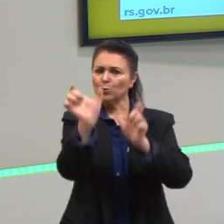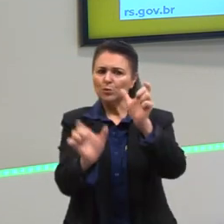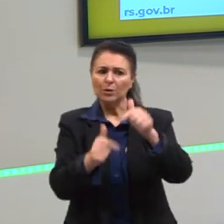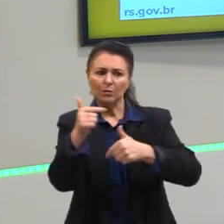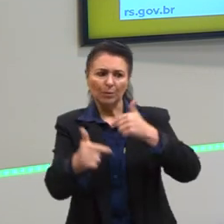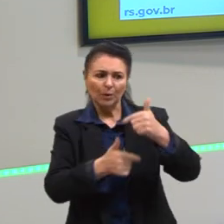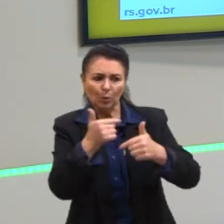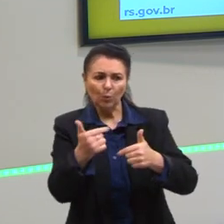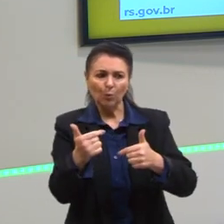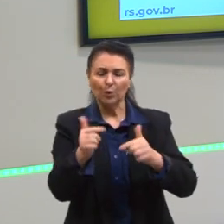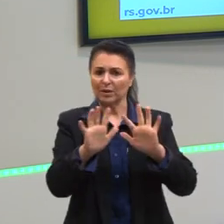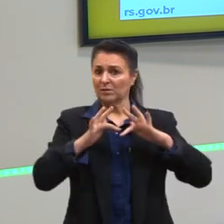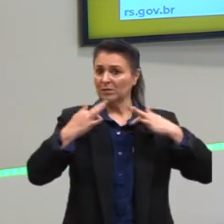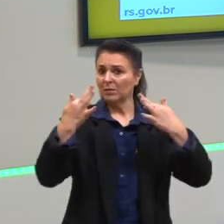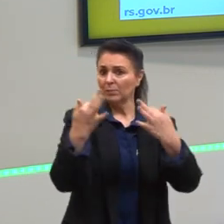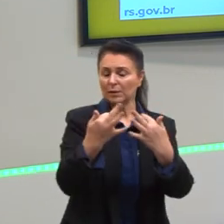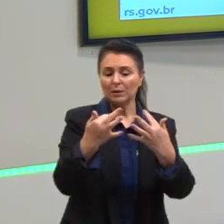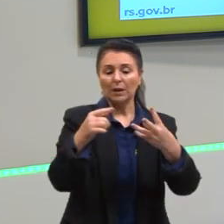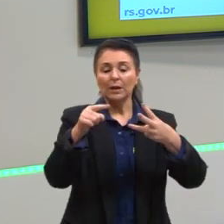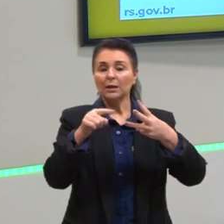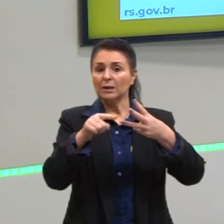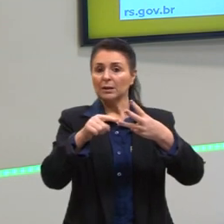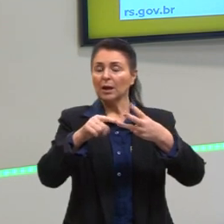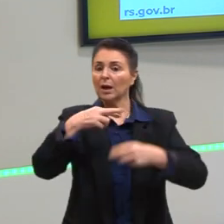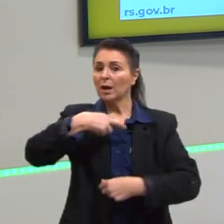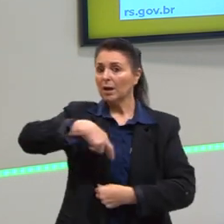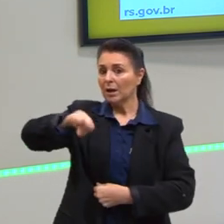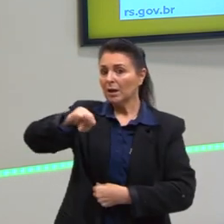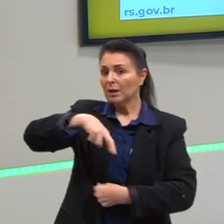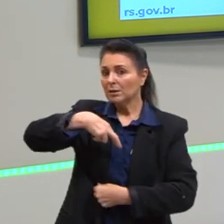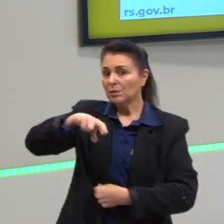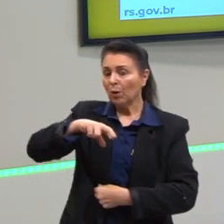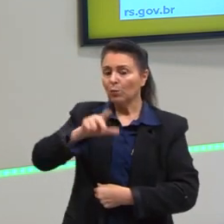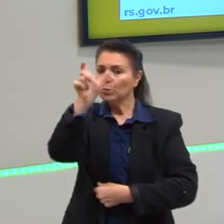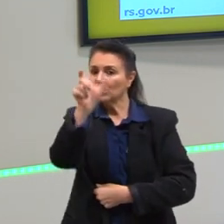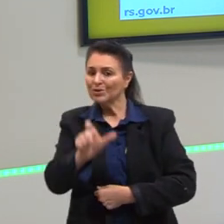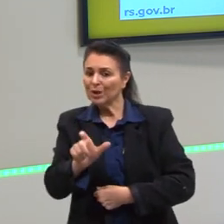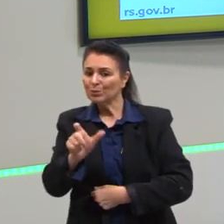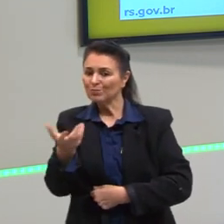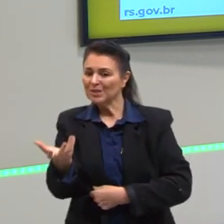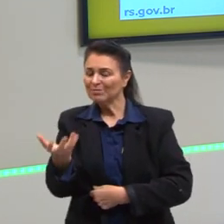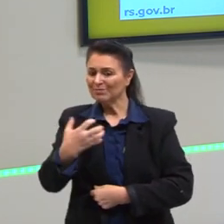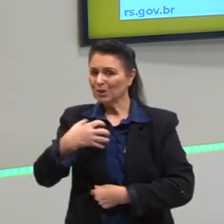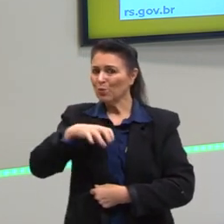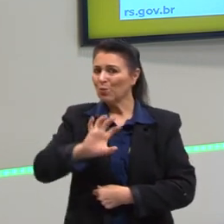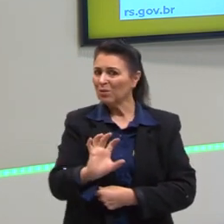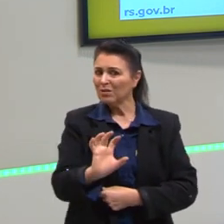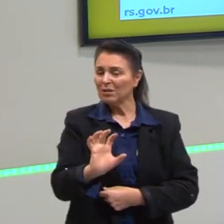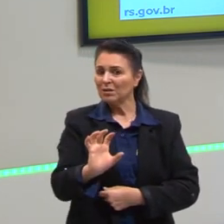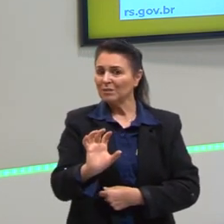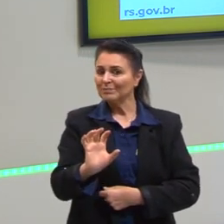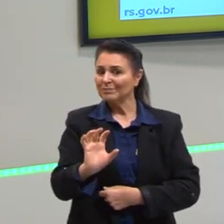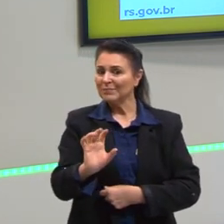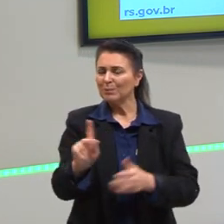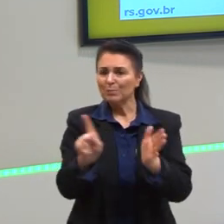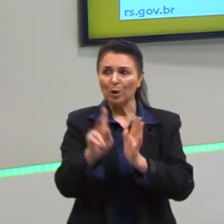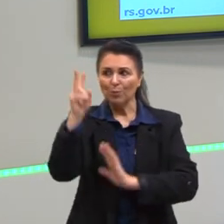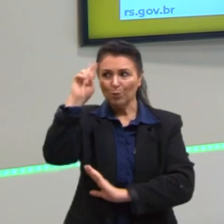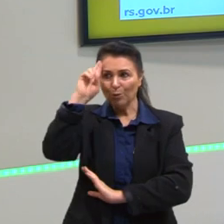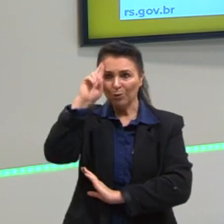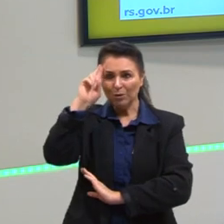trabalhador familiar e ao estado religioso onde o sujeito se encontraria ele mesmo encontraria a sua razão inclusive ele